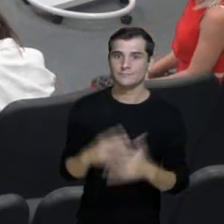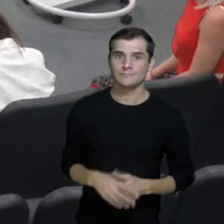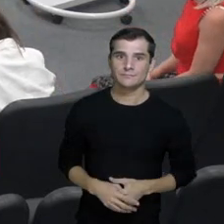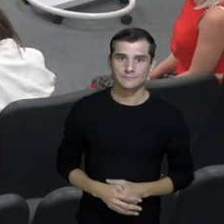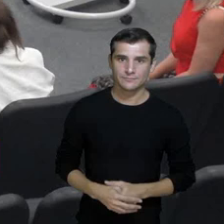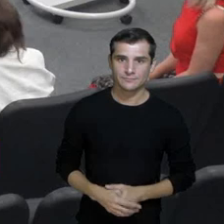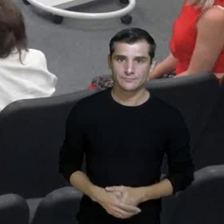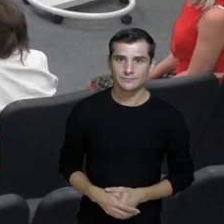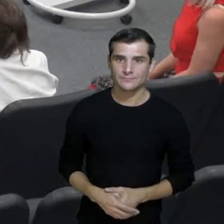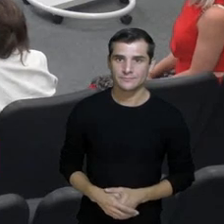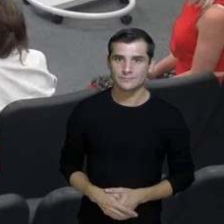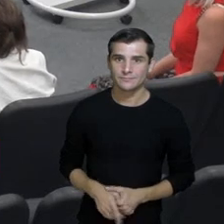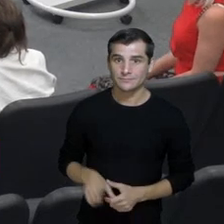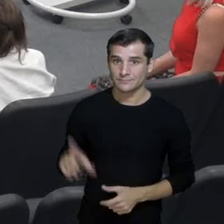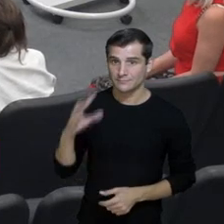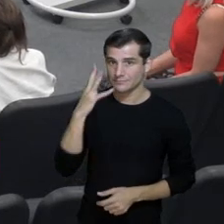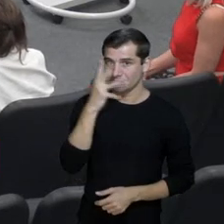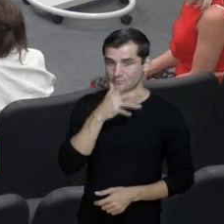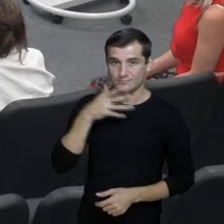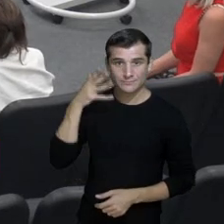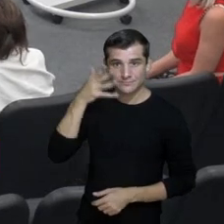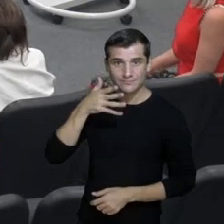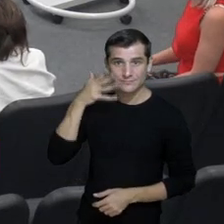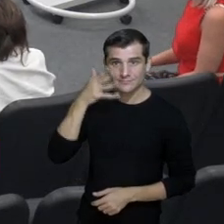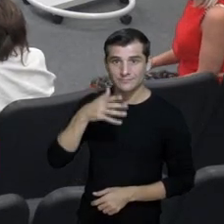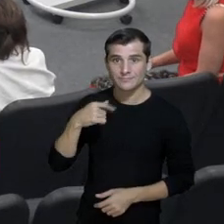tu falou tão bonitinho que eu tô até com vergonha de ler meu